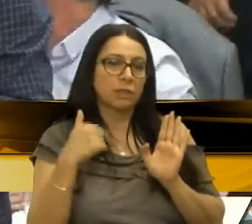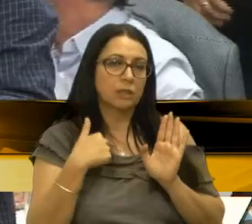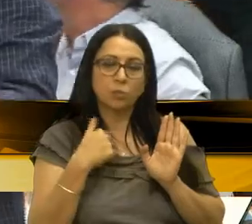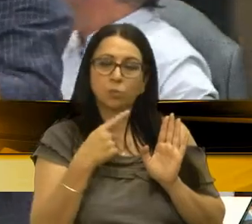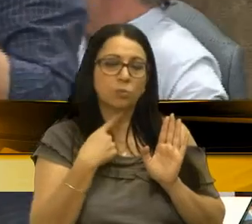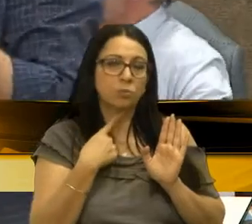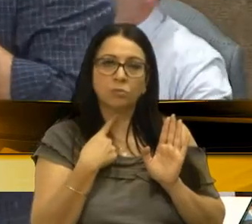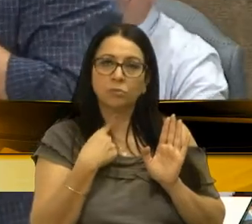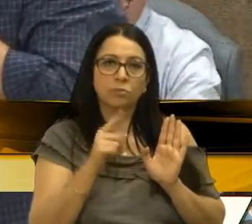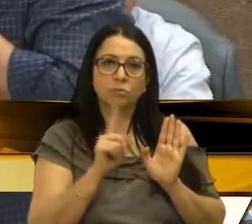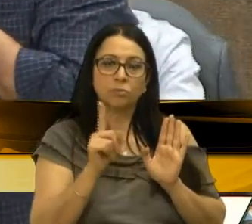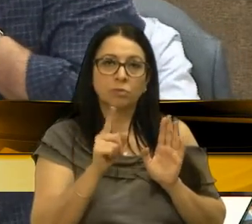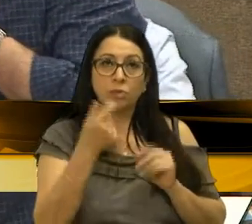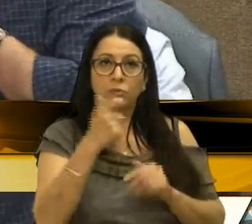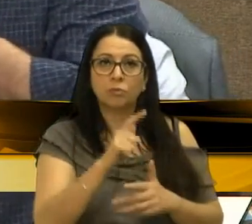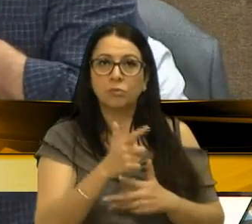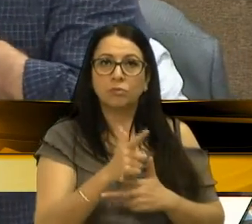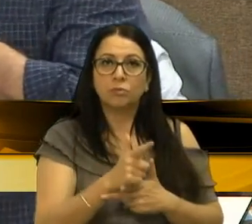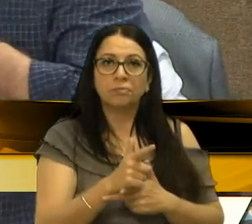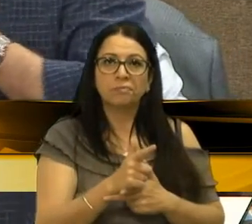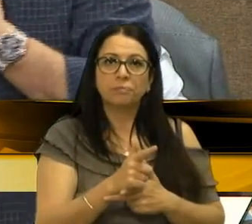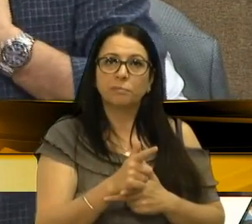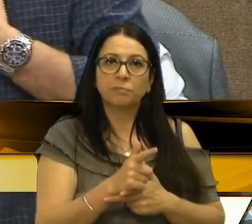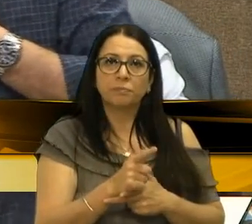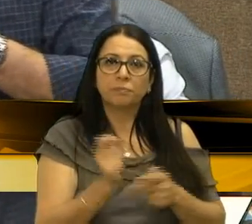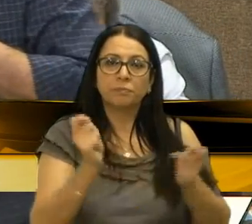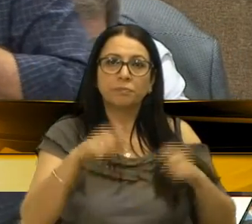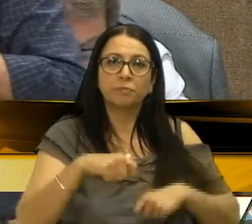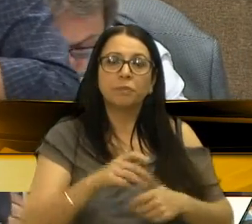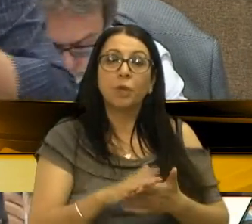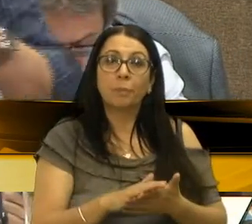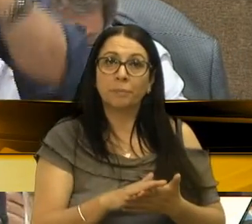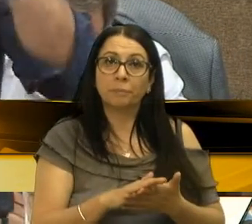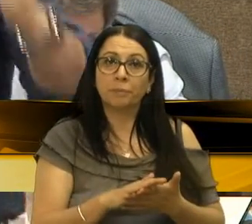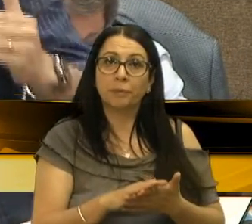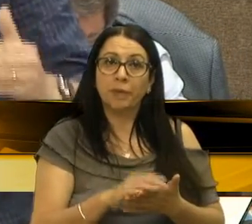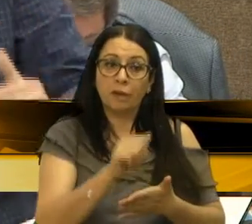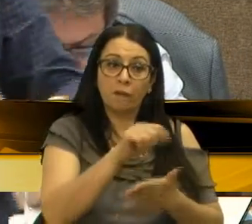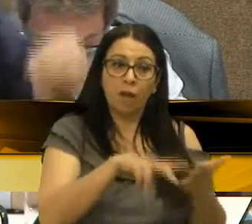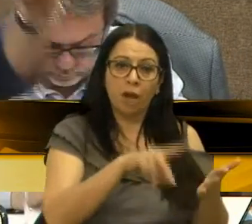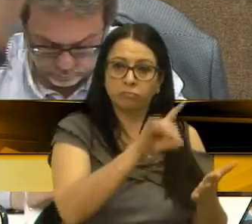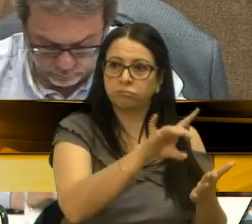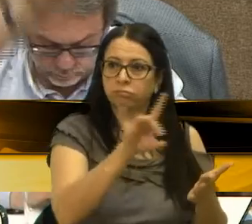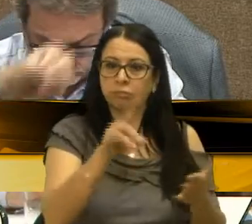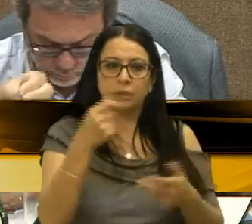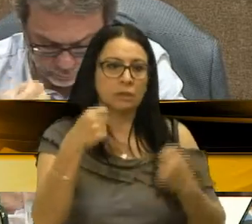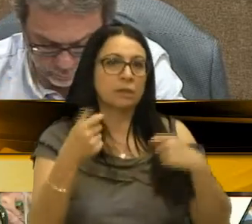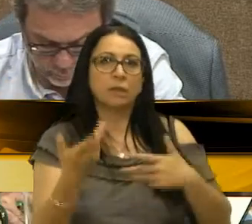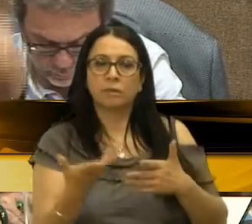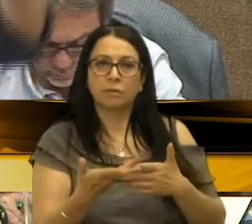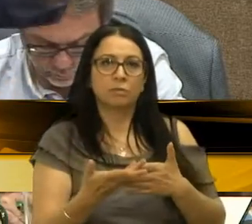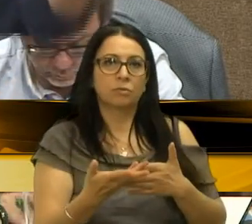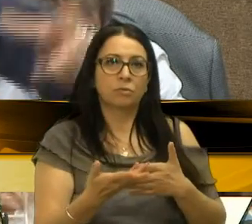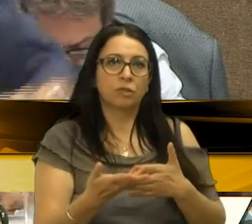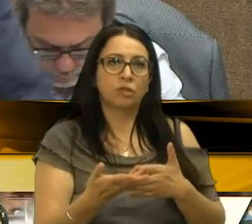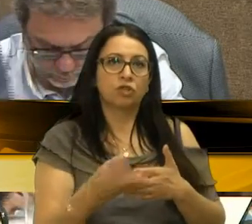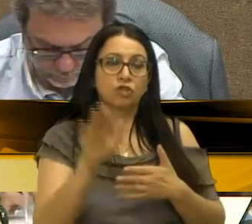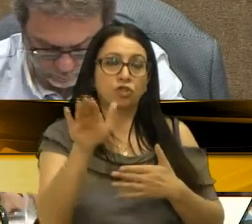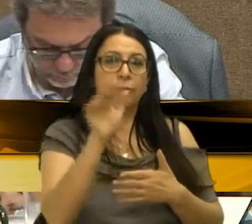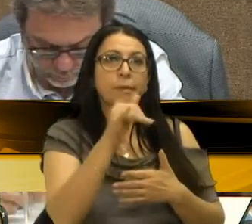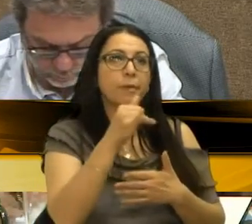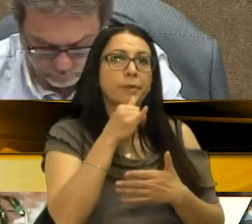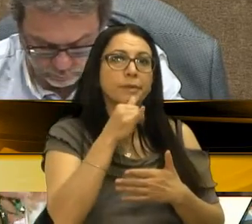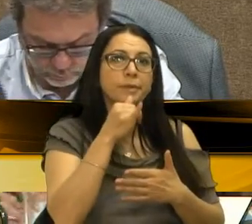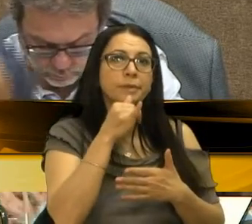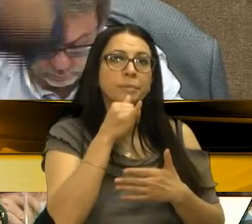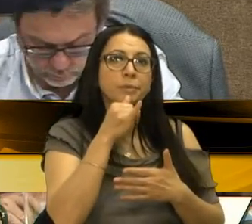gostaria e acho que não tenho essa competência, né, de avaliar a necessidade de se nomear, por exemplo,